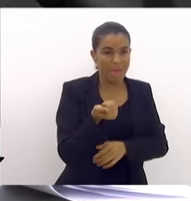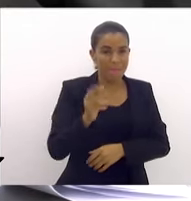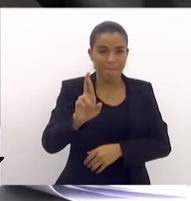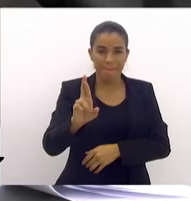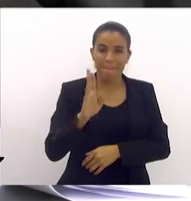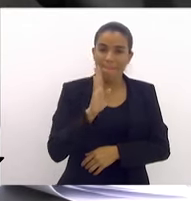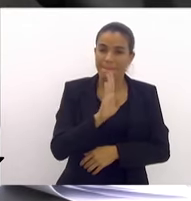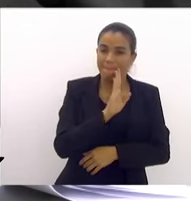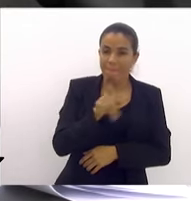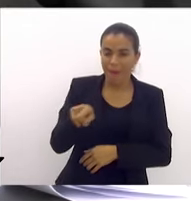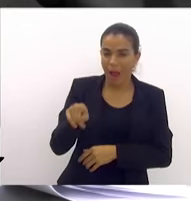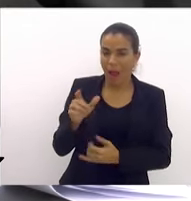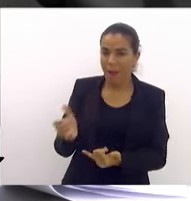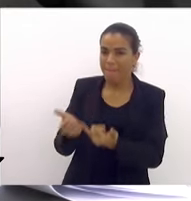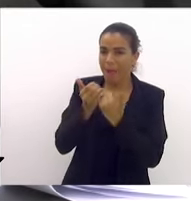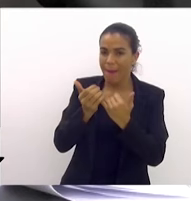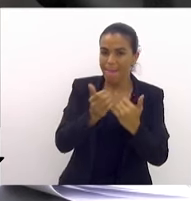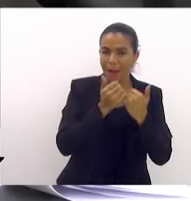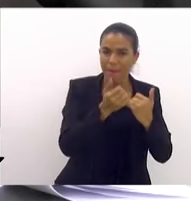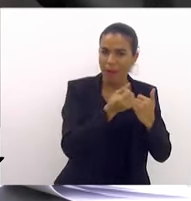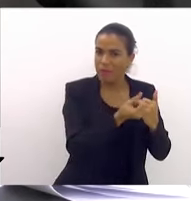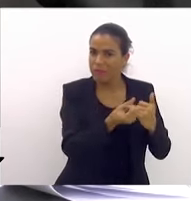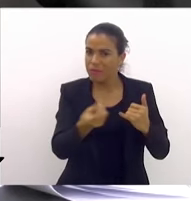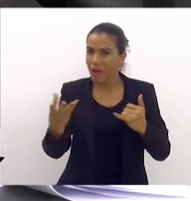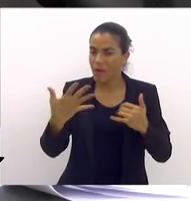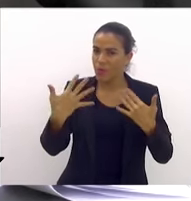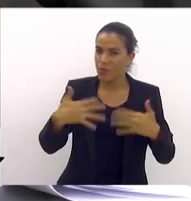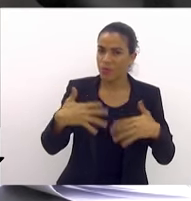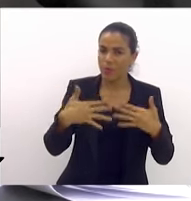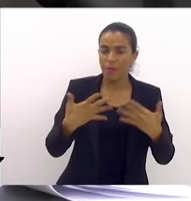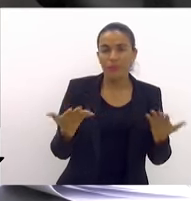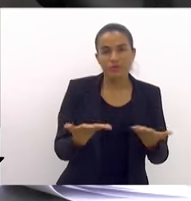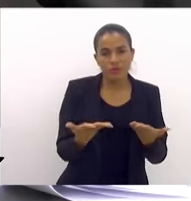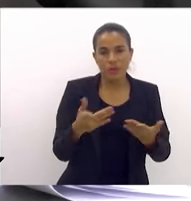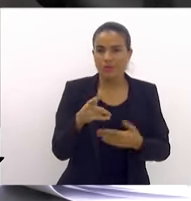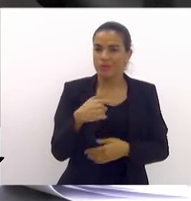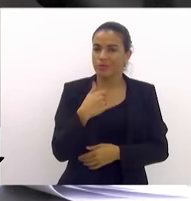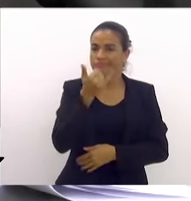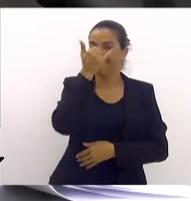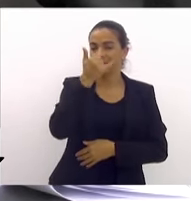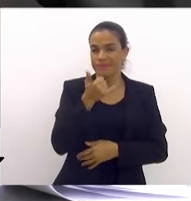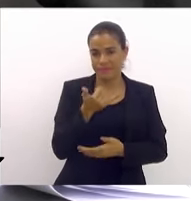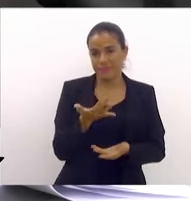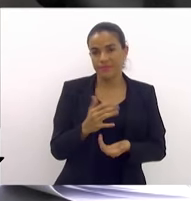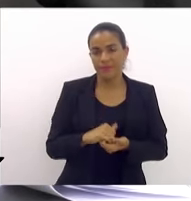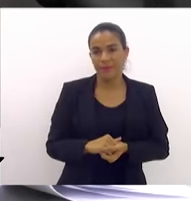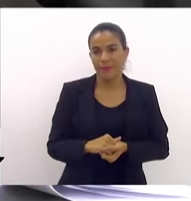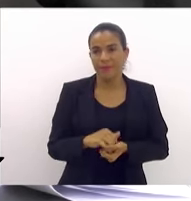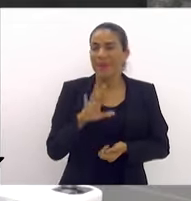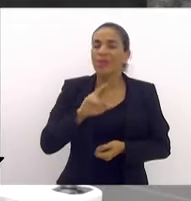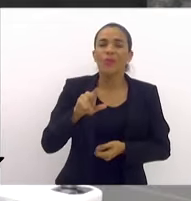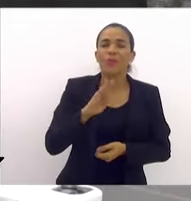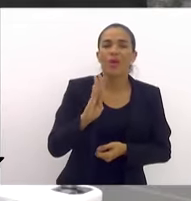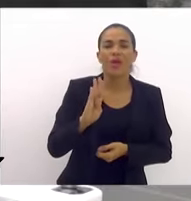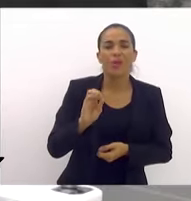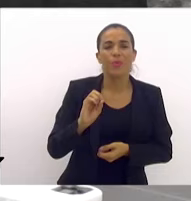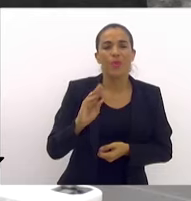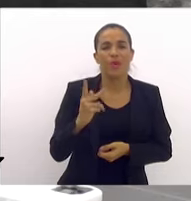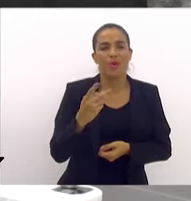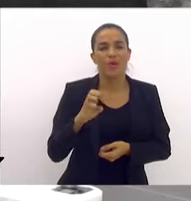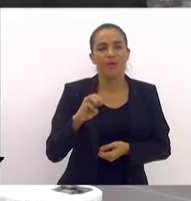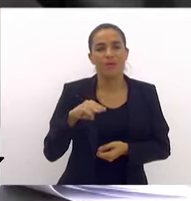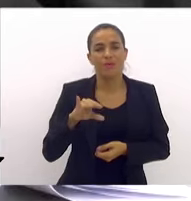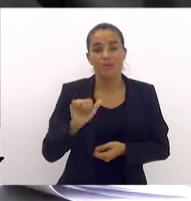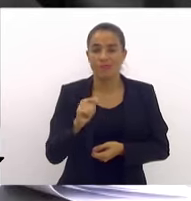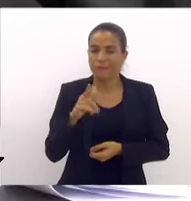considera patrimônio material é uma grandeza. Mas hoje o senhor pisou na bola. Mas esse aí não é nem da boemia, não. Esse é mais do dia. Mas o senhor